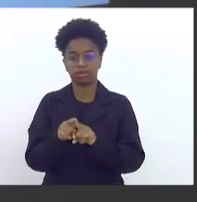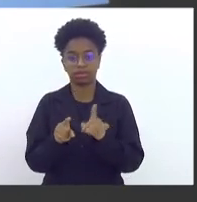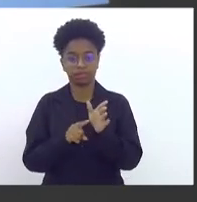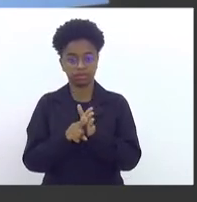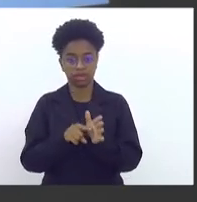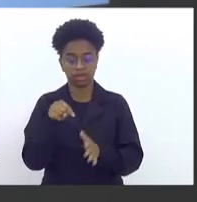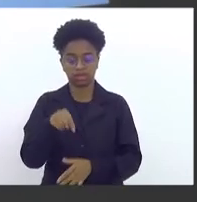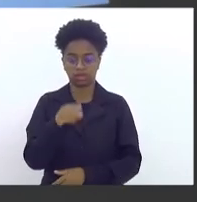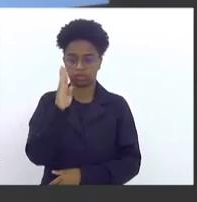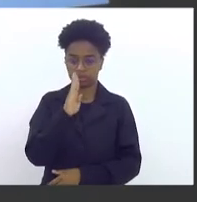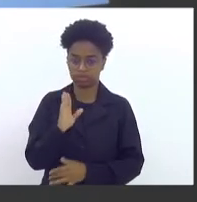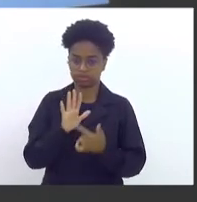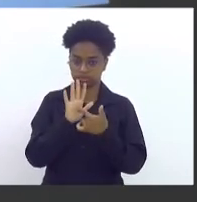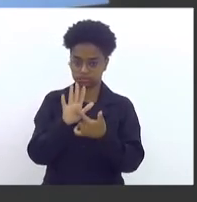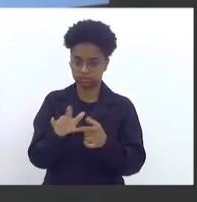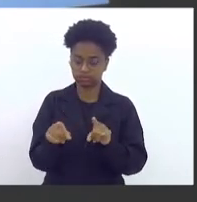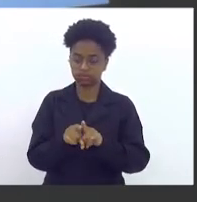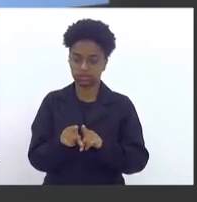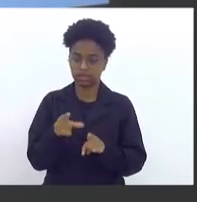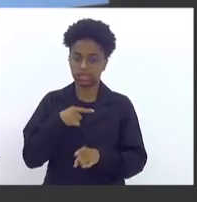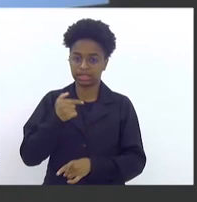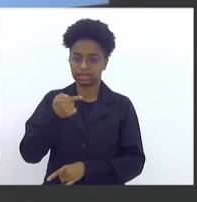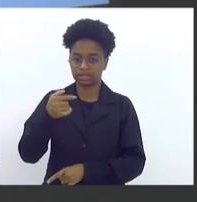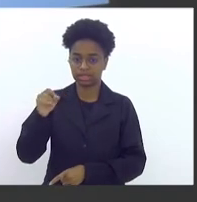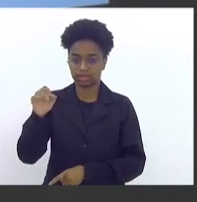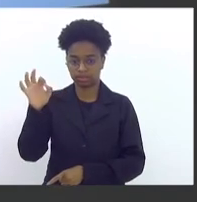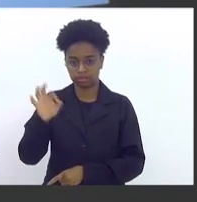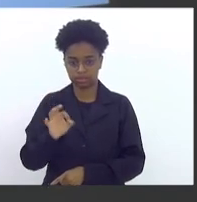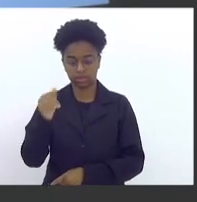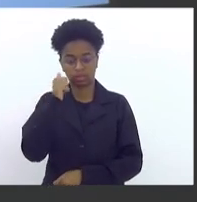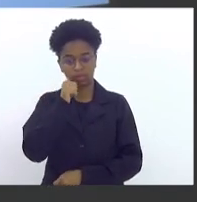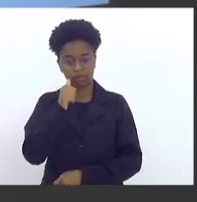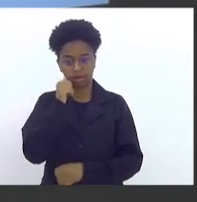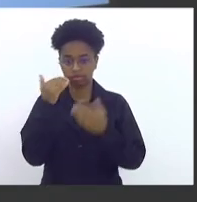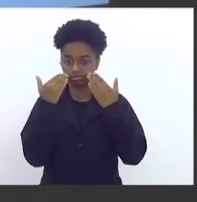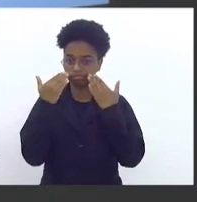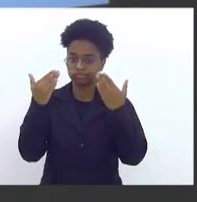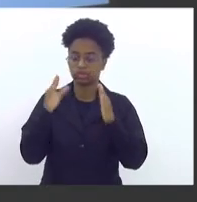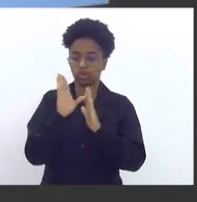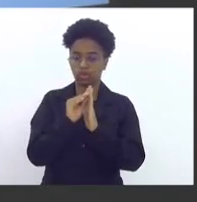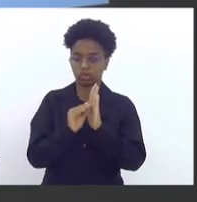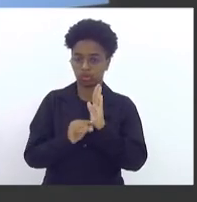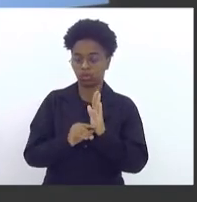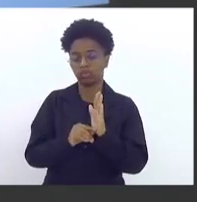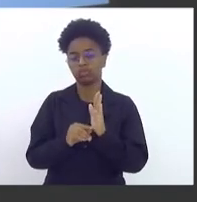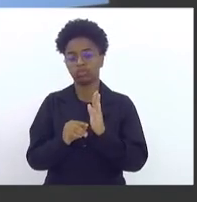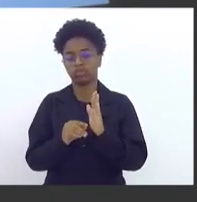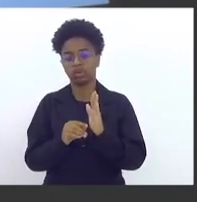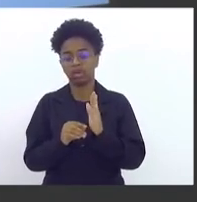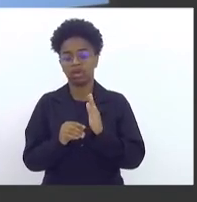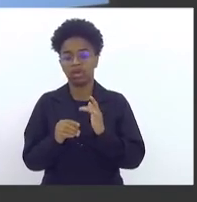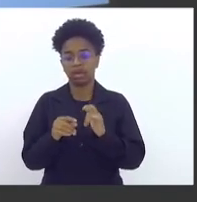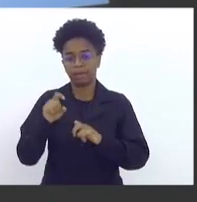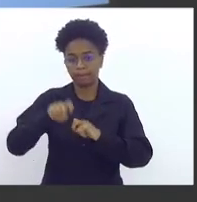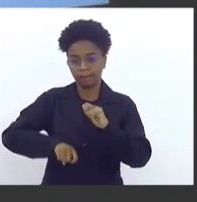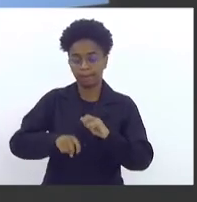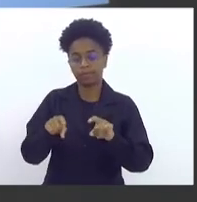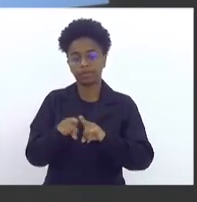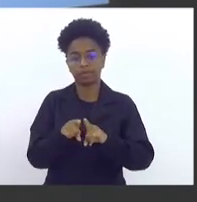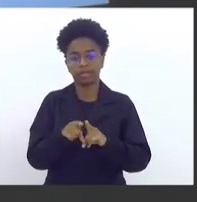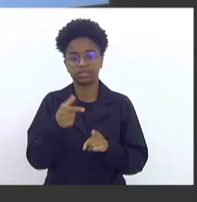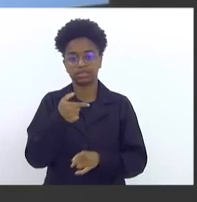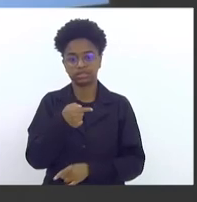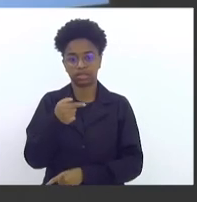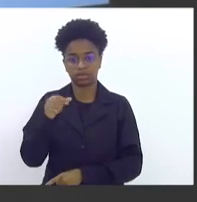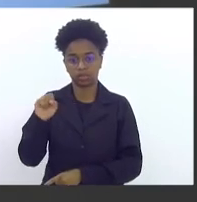70% Nós temos mulheres como vítimas de Exposição de conteúdo pornográfico e 62% é de violência